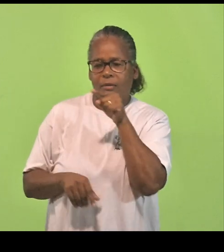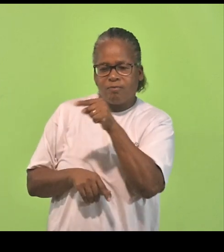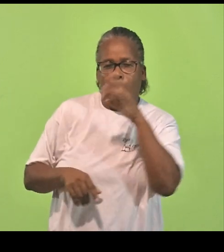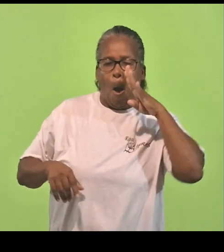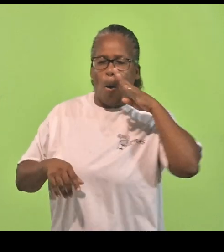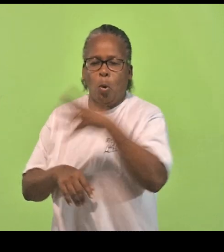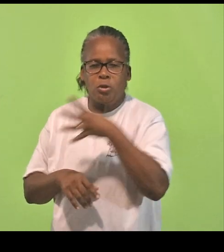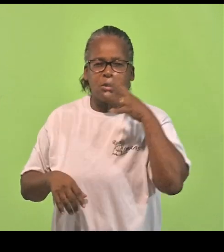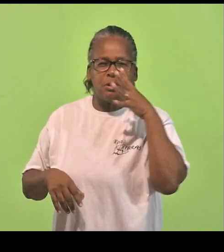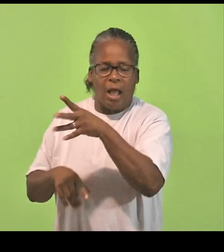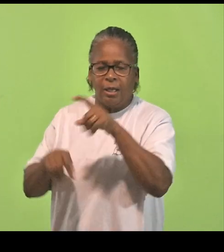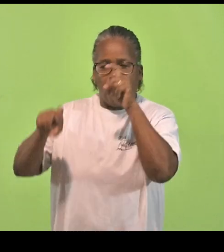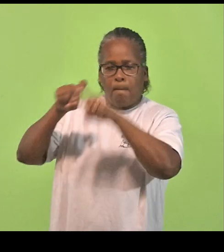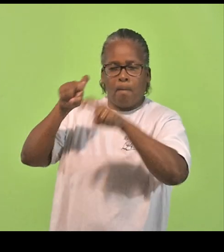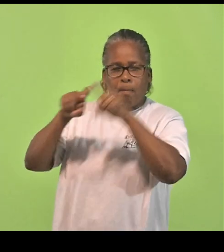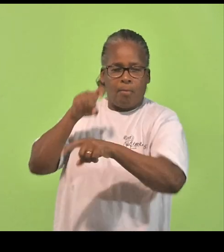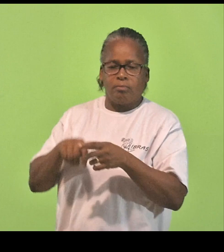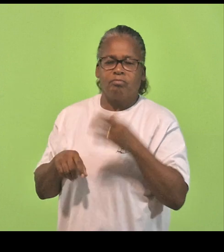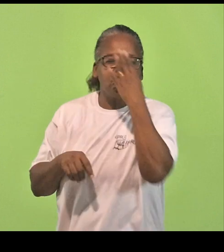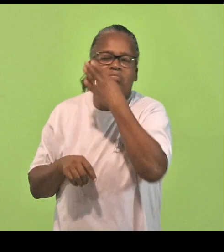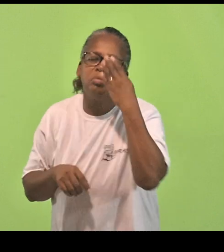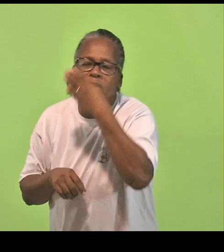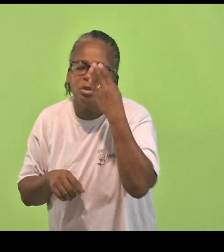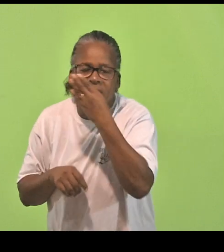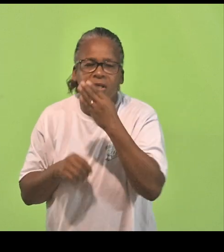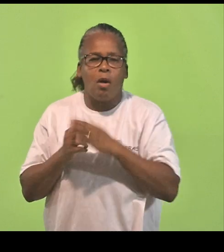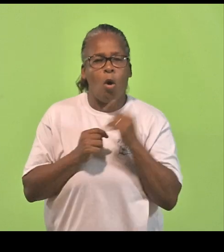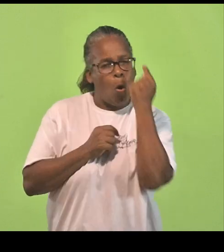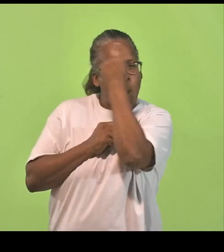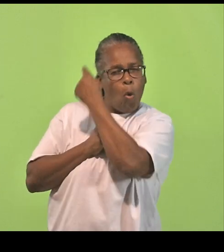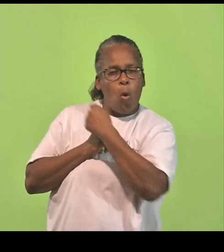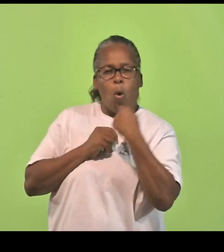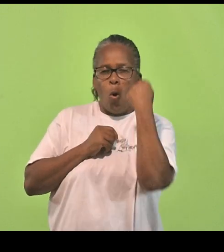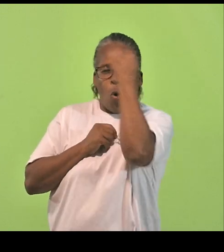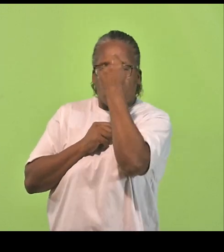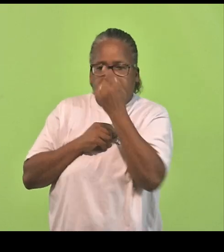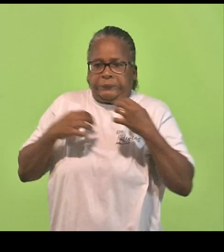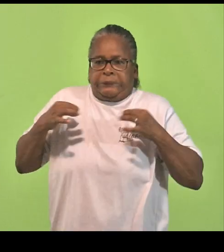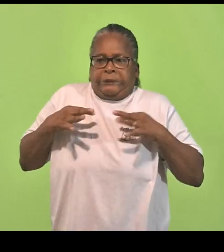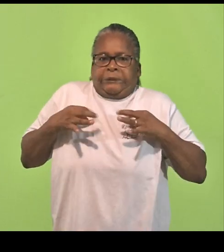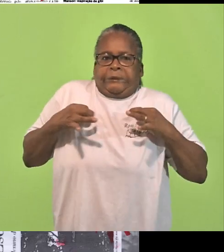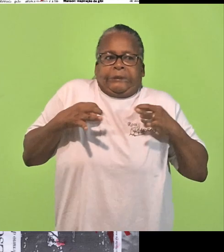prostituição", sendo coberta por manchas vermelhas que formam um rosto em pânico.